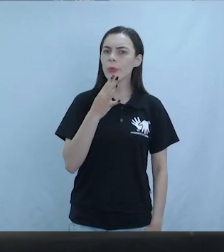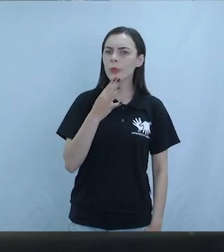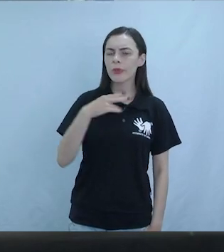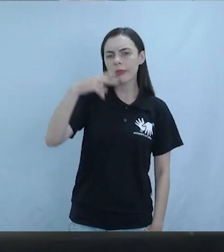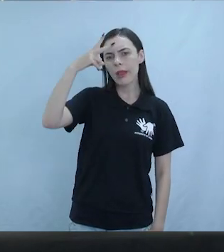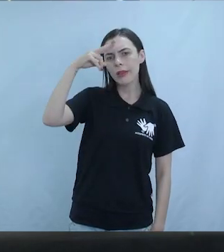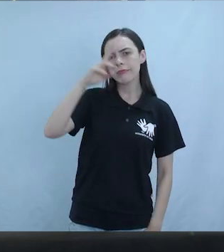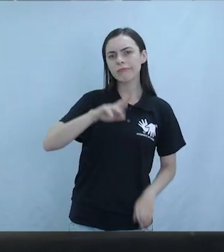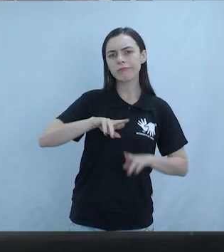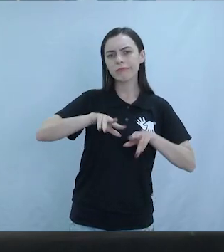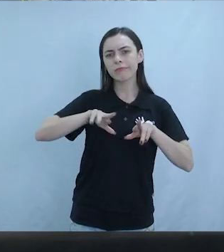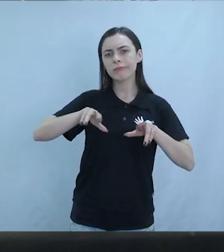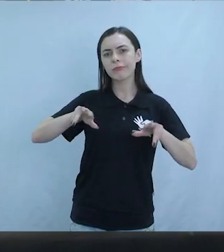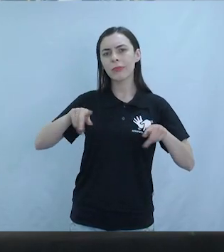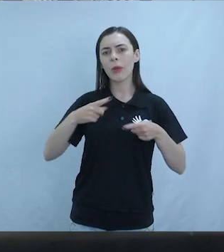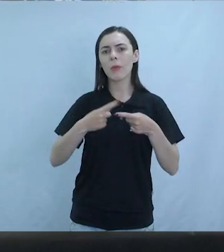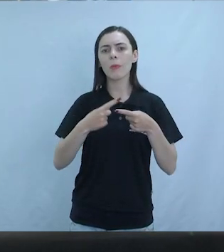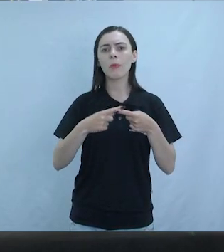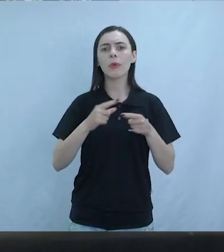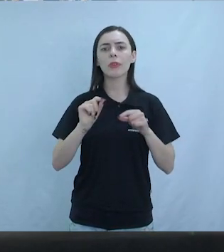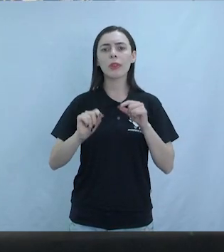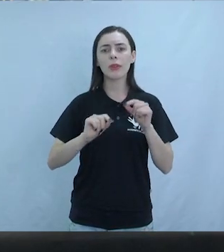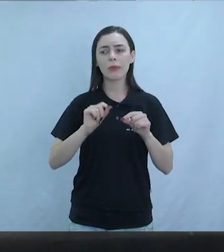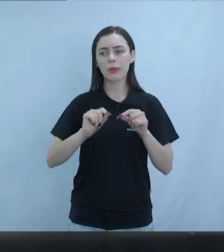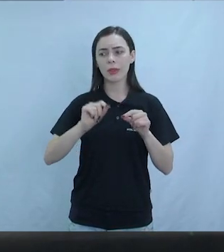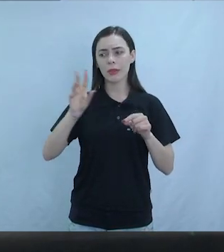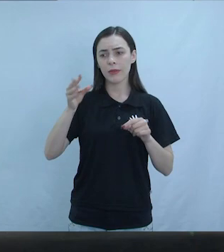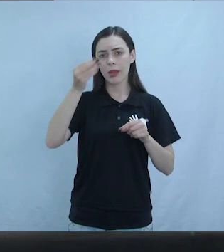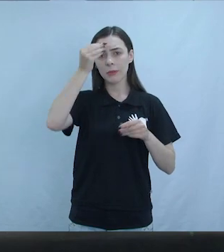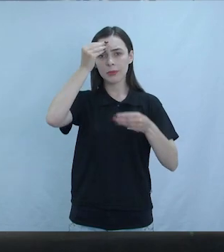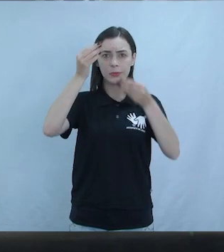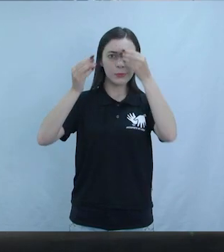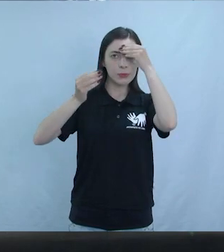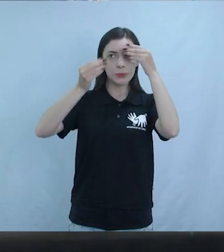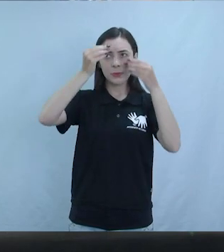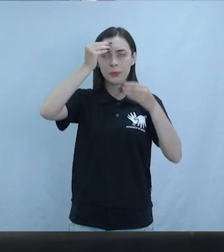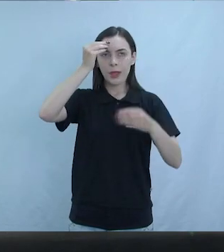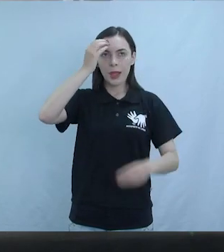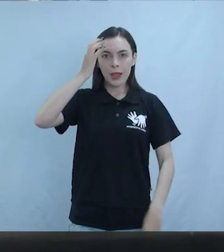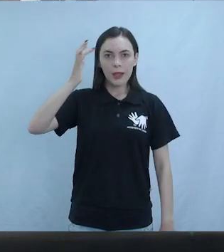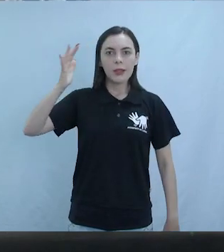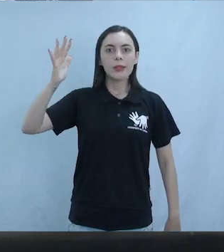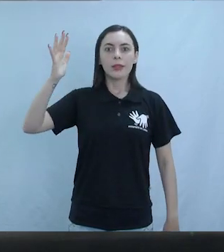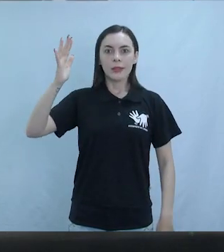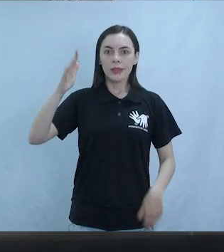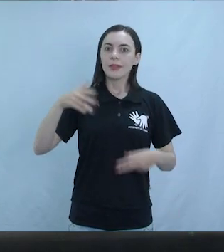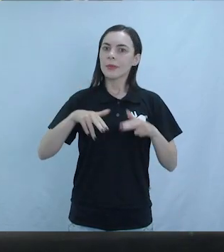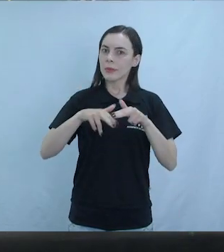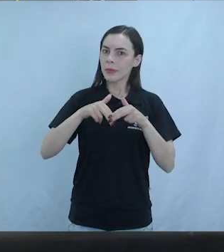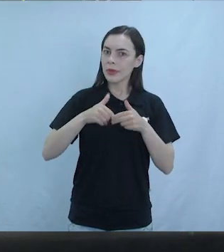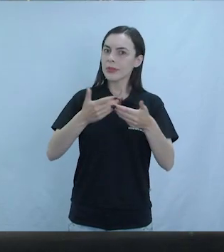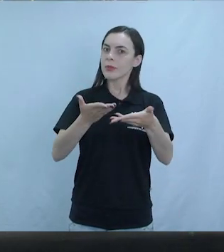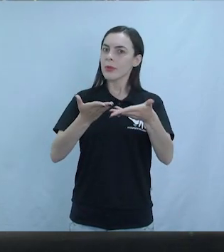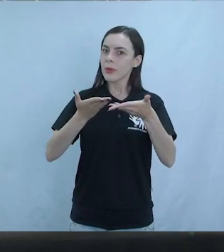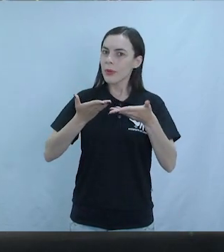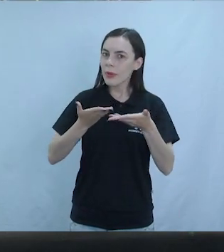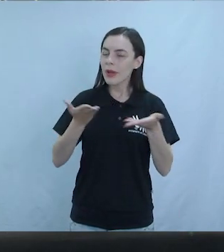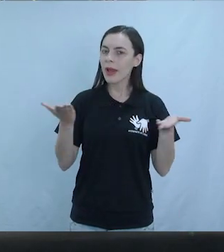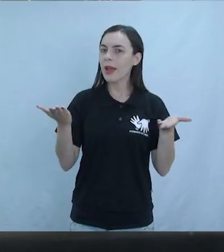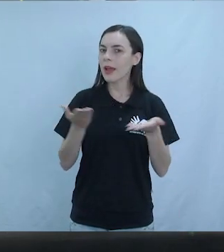conhecer outras histórias, porque isso vai alimentando o quê? A nossa imaginação. E é esse o convite que a gente